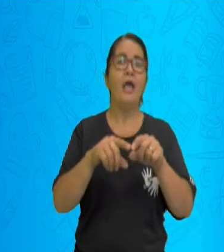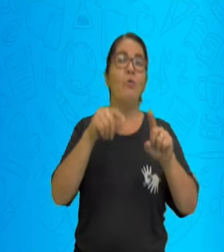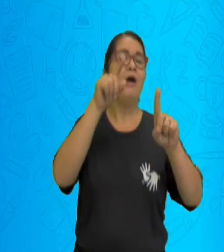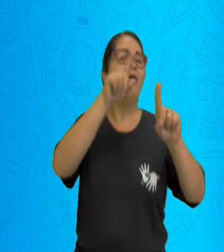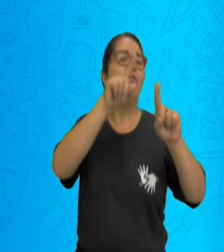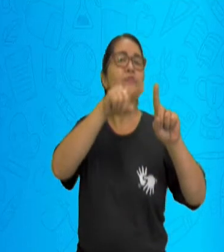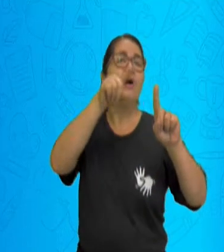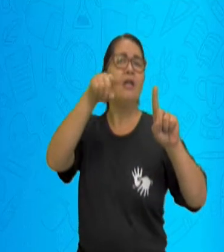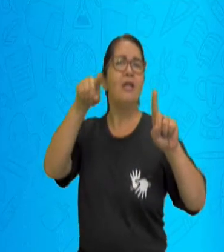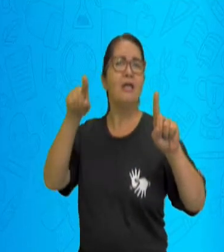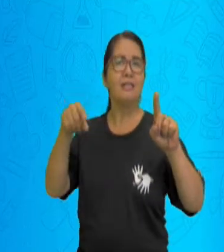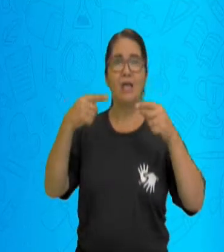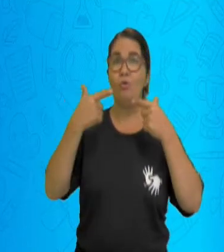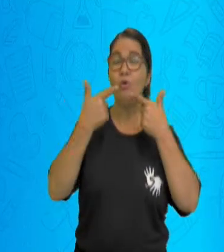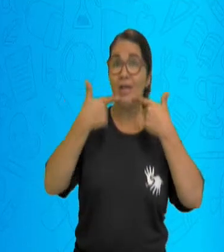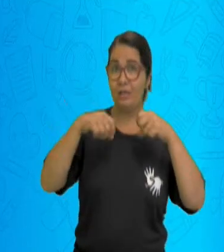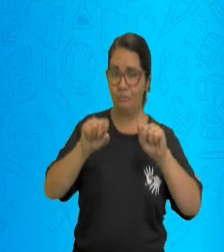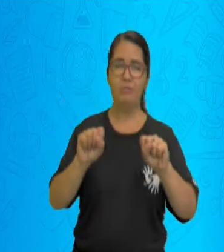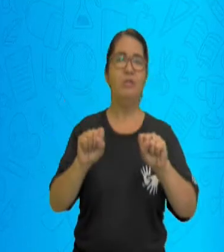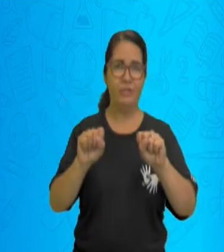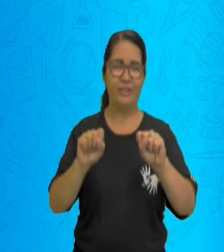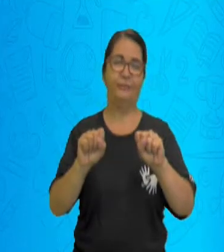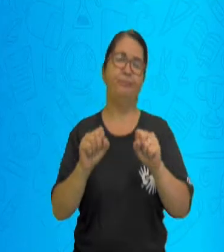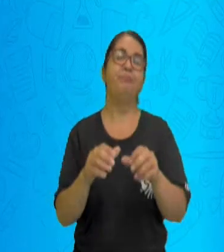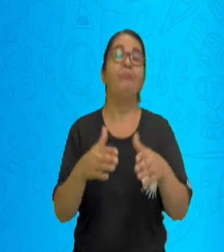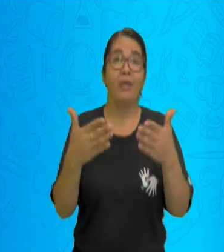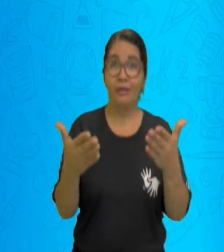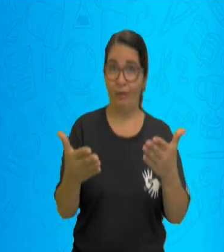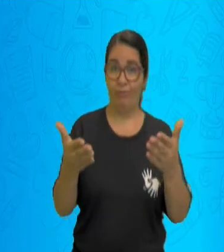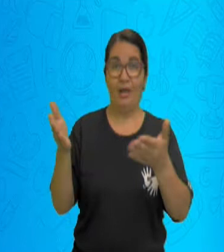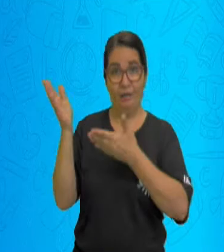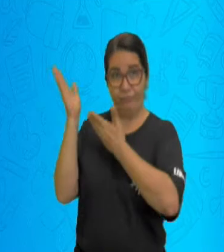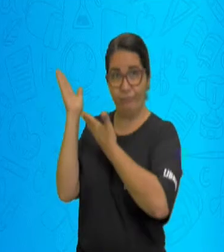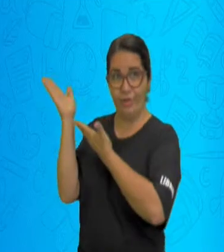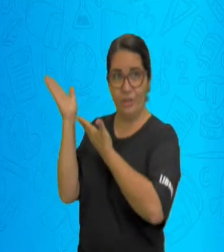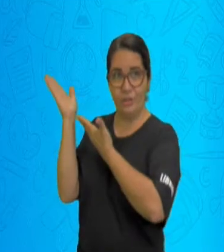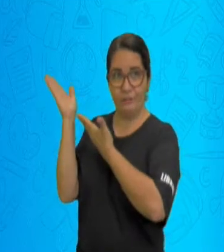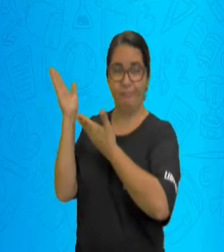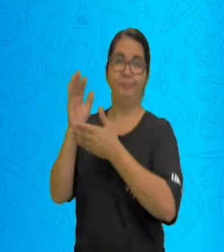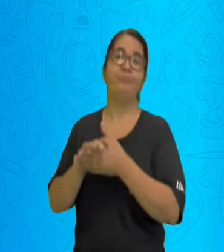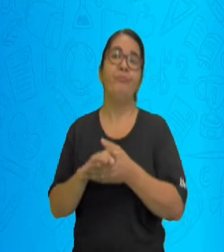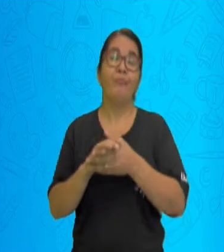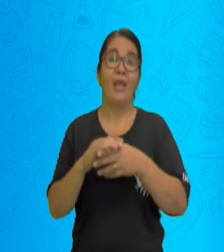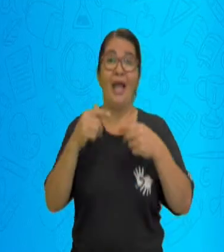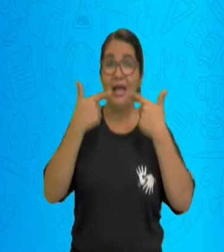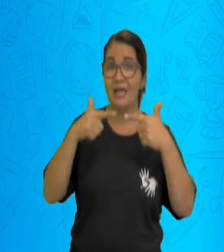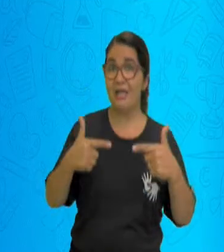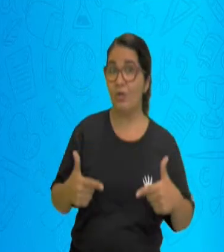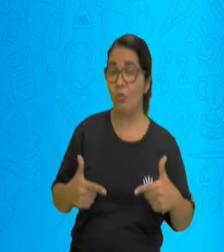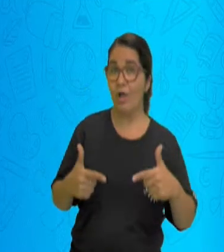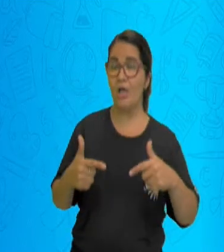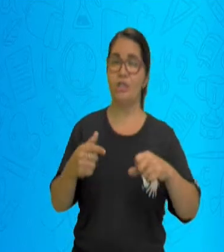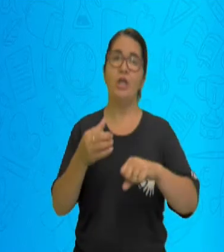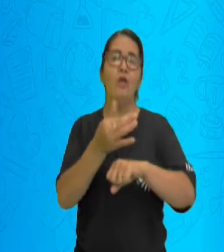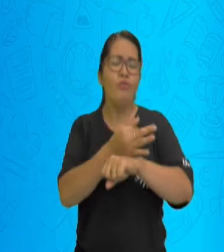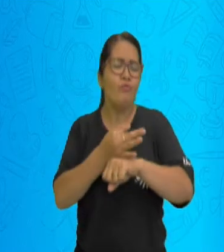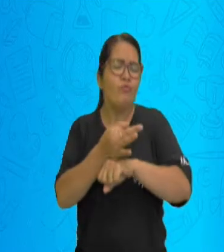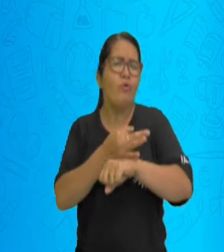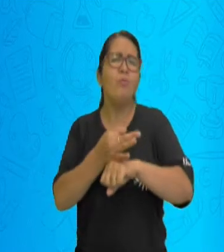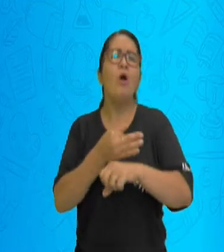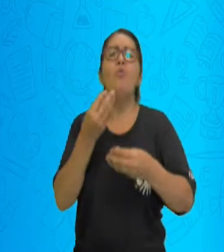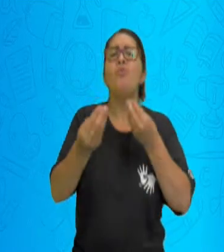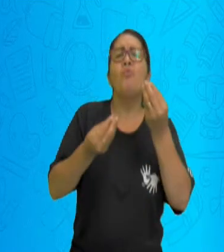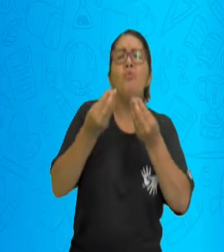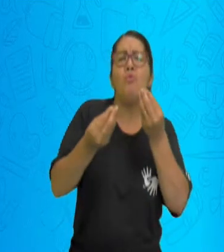eu entendo que é chamada também de linguagem culta. É a linguagem